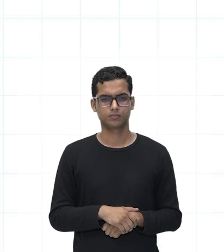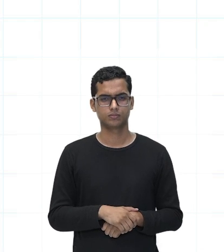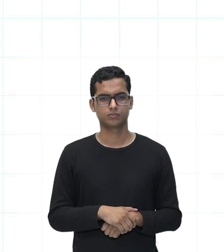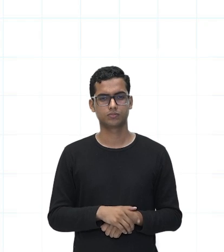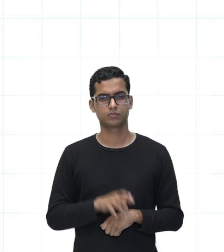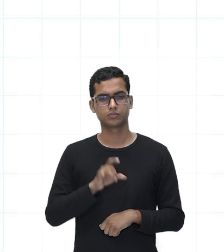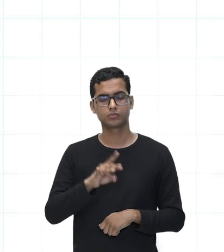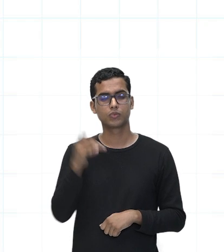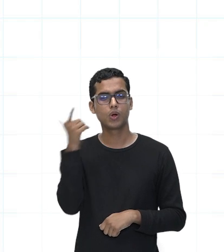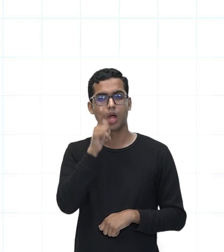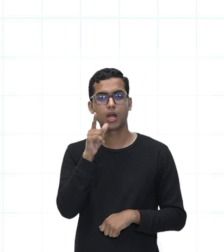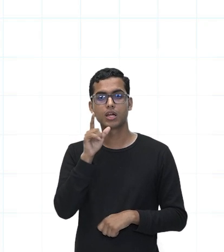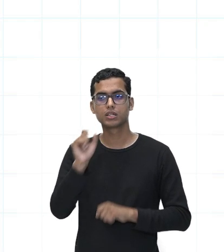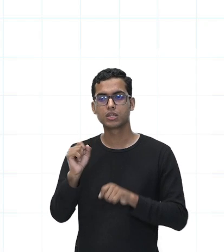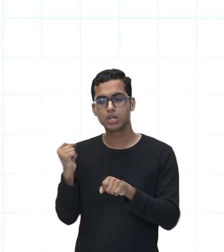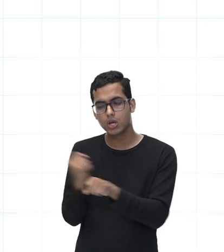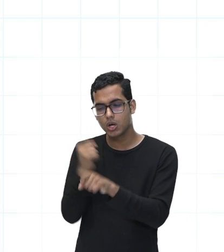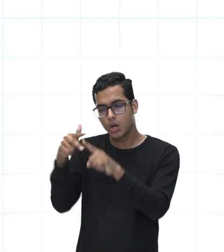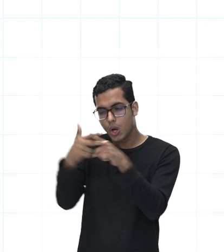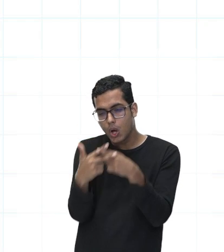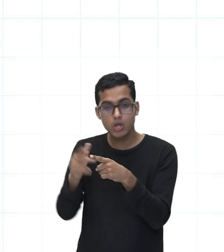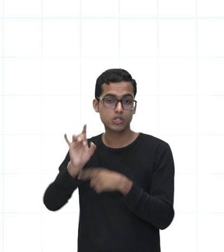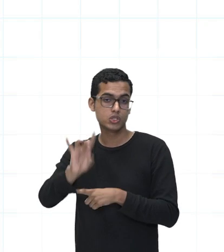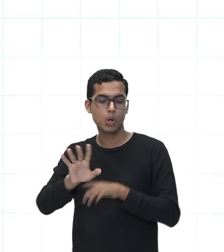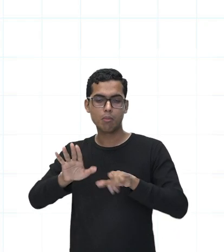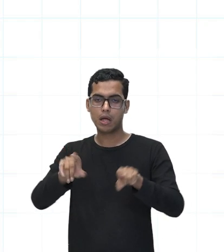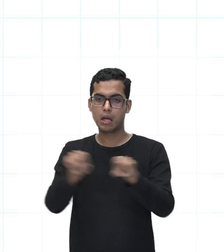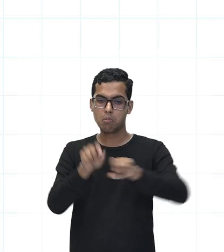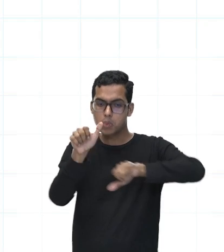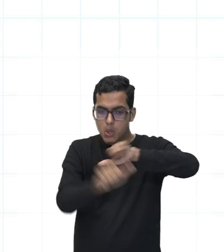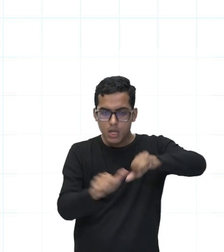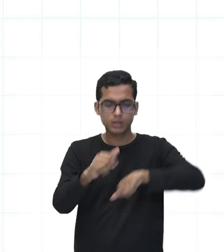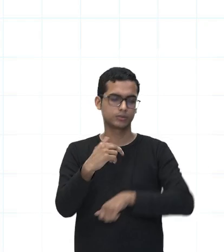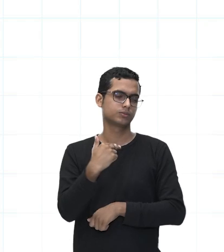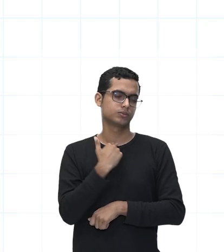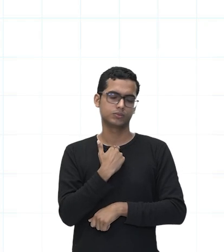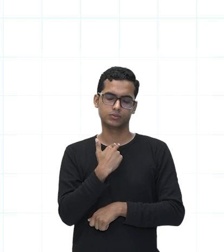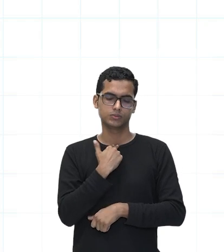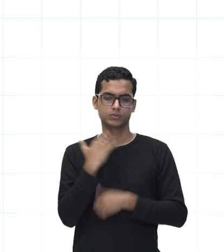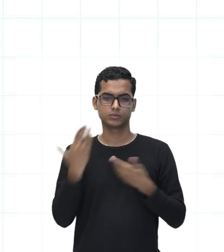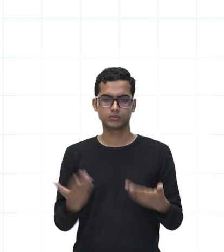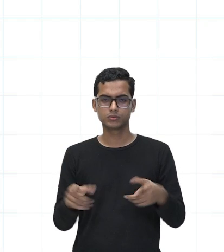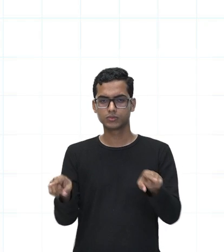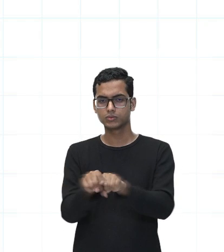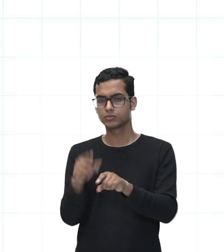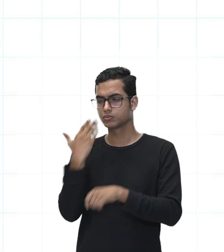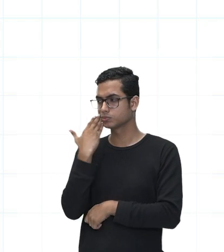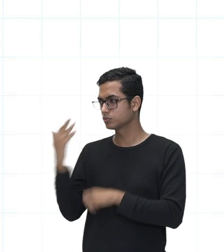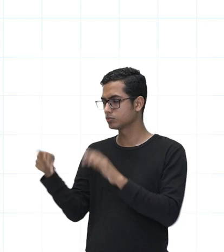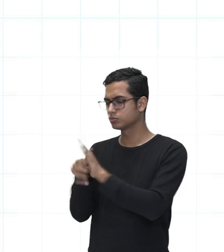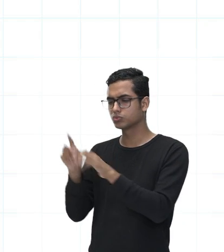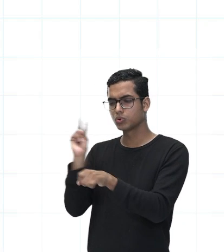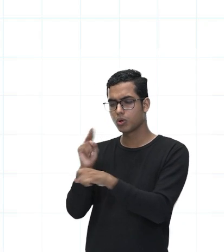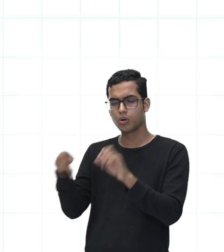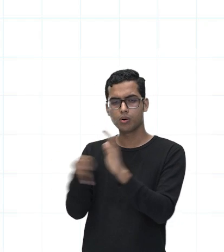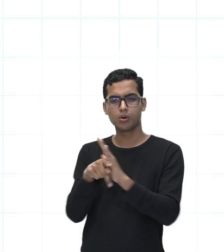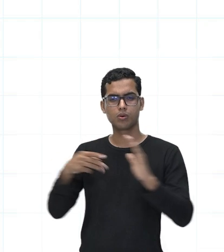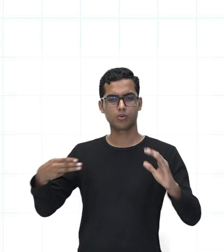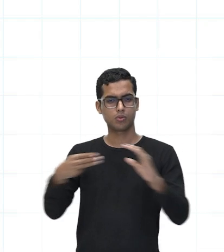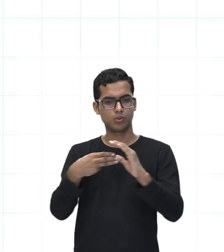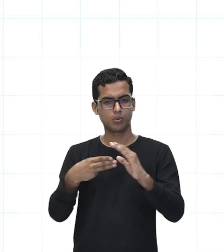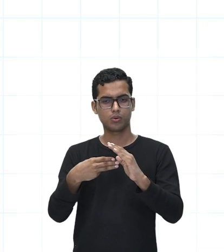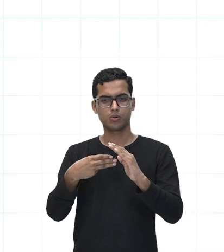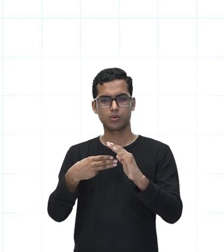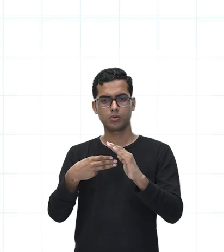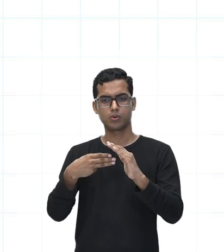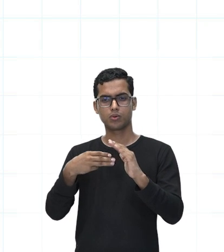ser restaurado, ele não pode ser reformado. Então, quem cuida desses patrimônios é a Unesco. O que vem ser a Unesco?